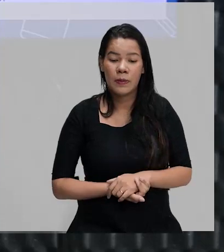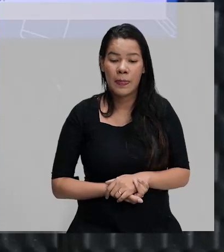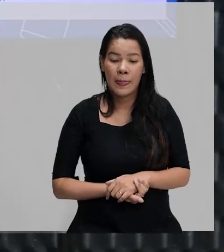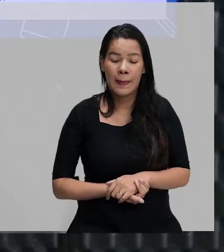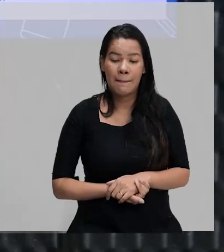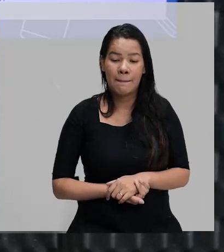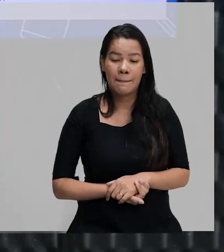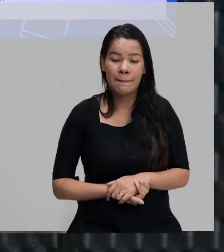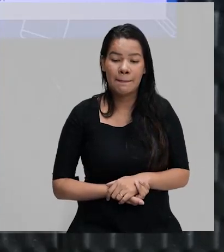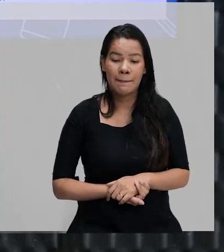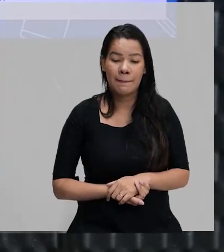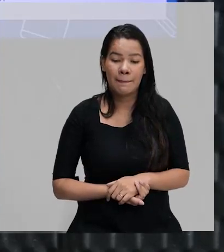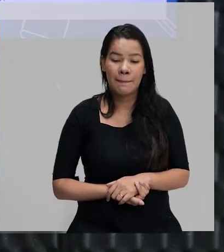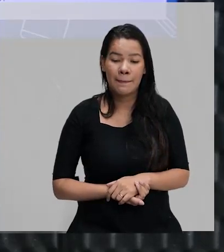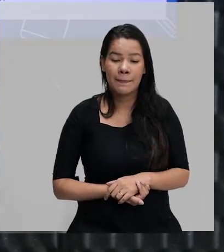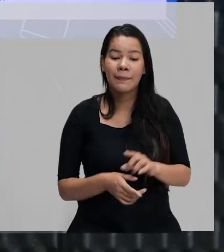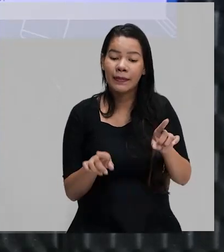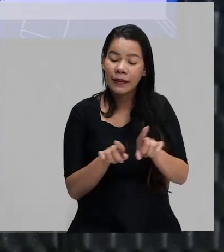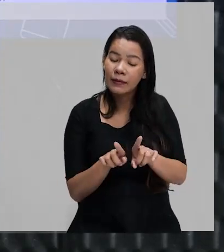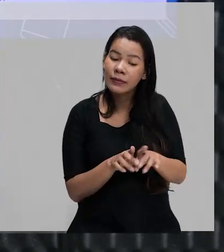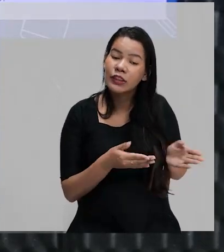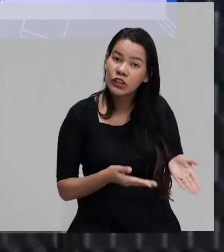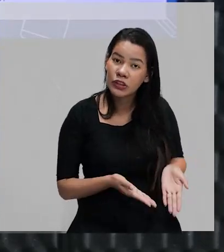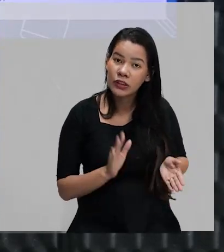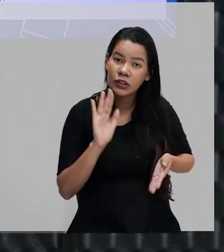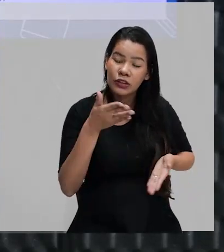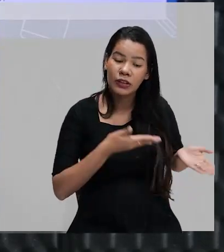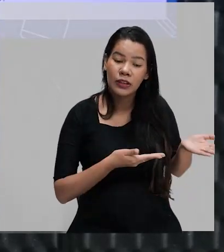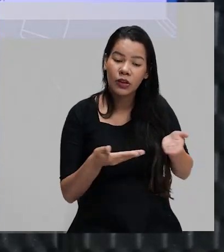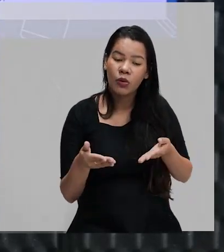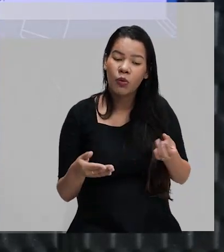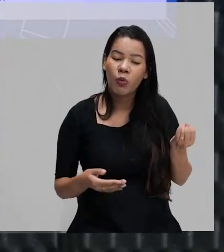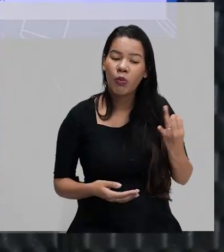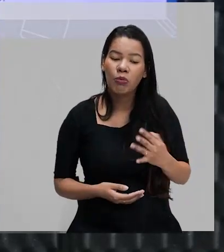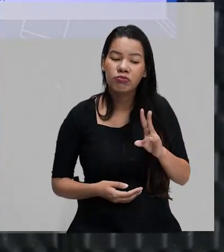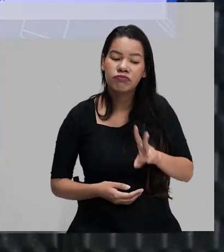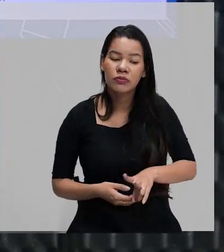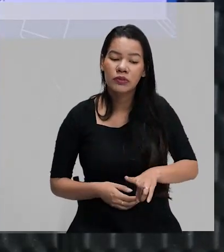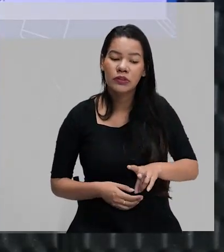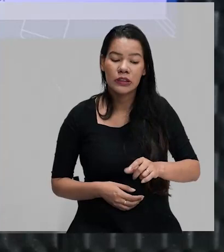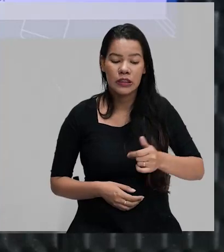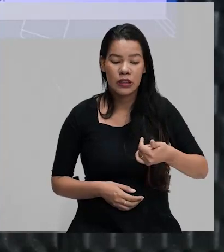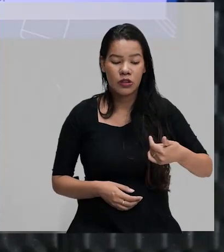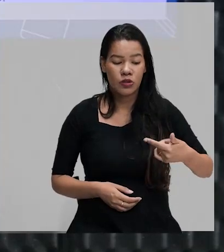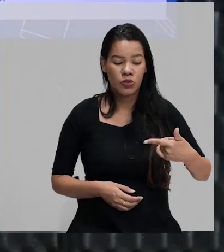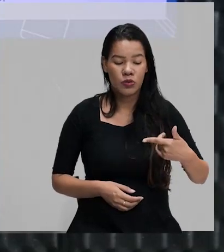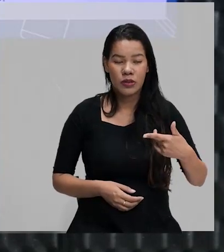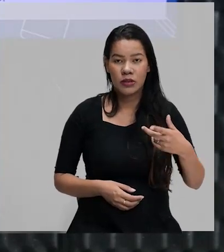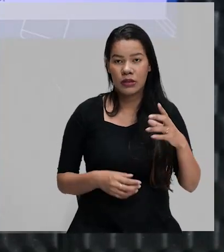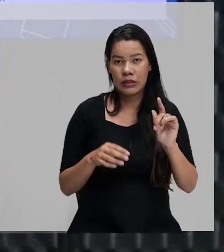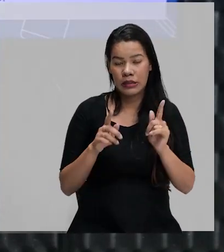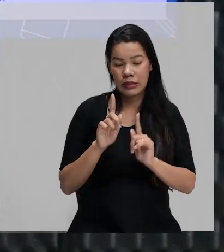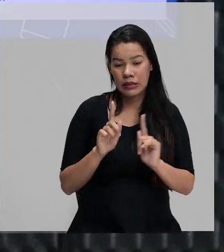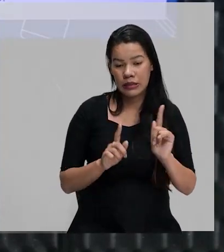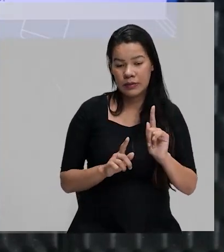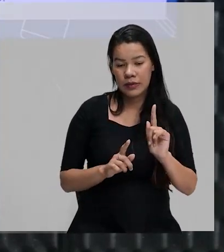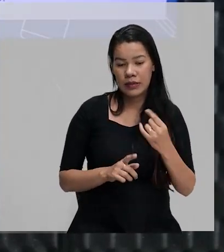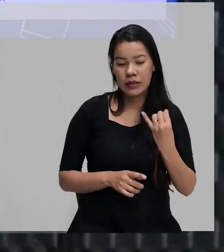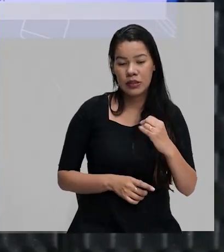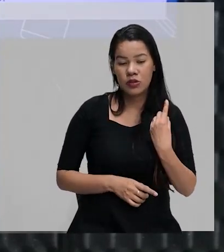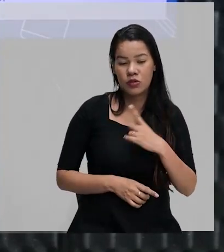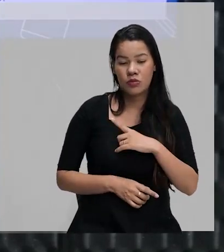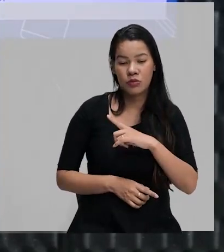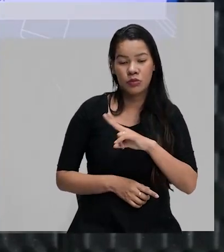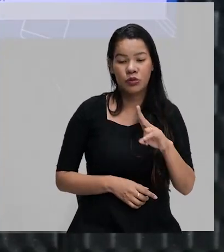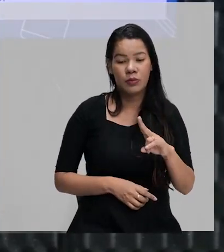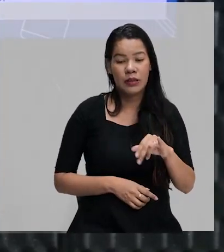carbono, o CO2, também foi dada. Quanto vale? 112 gramas. E se chamarmos de Y